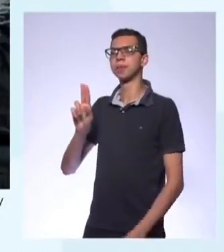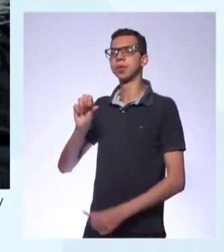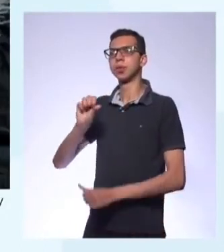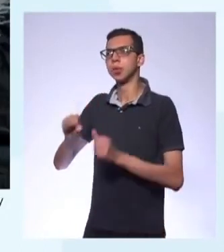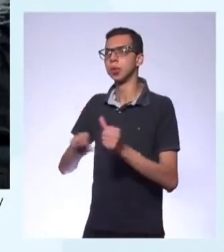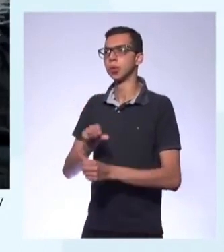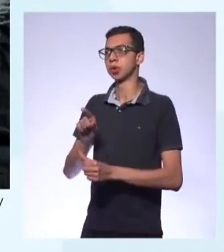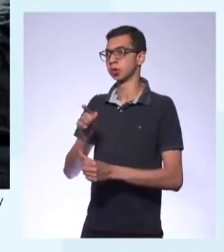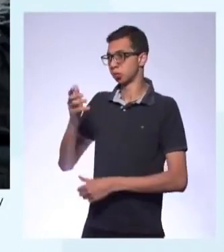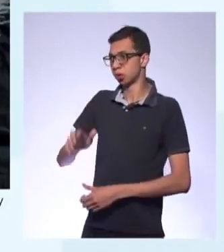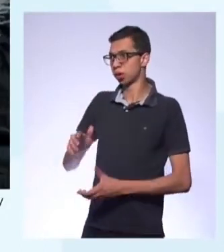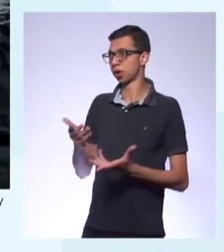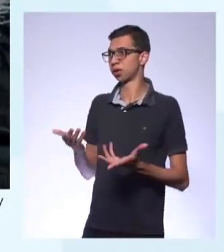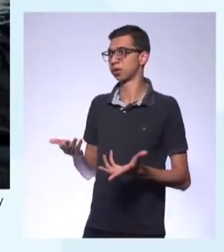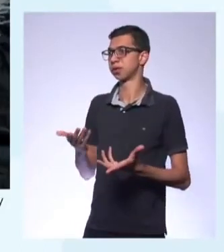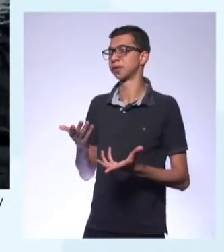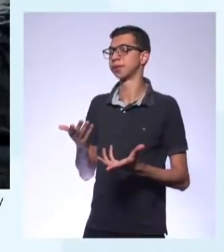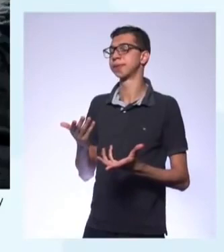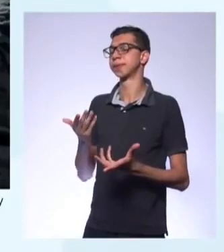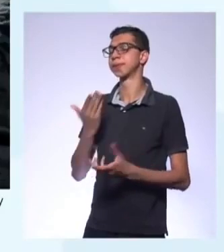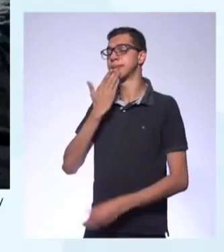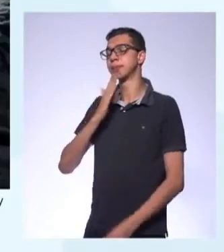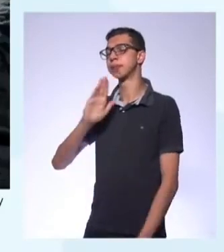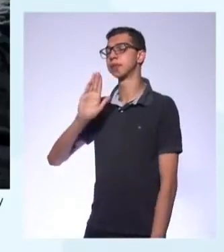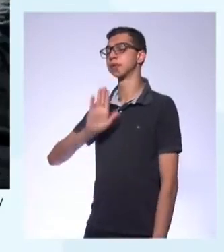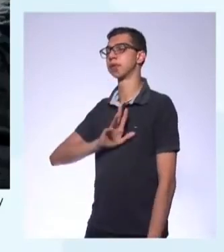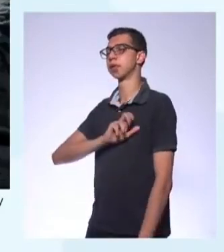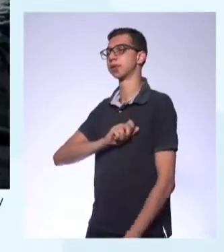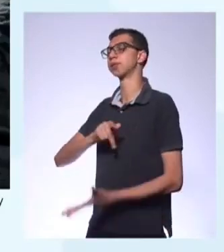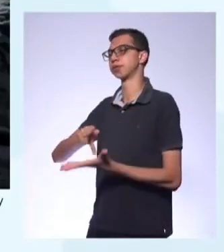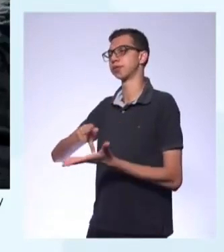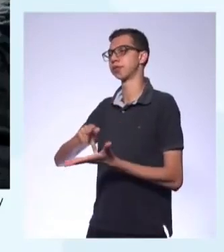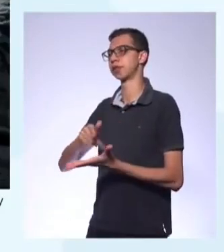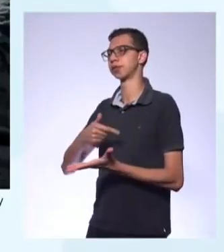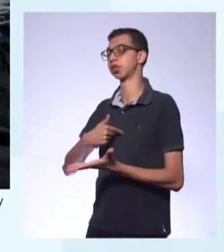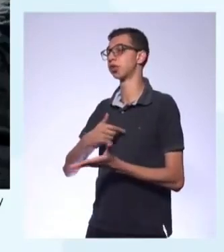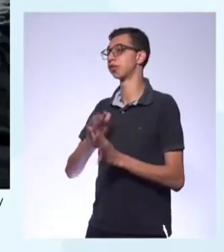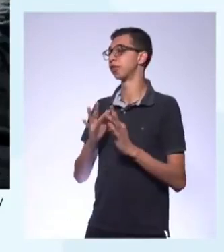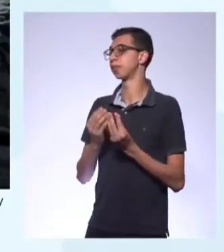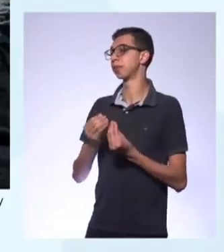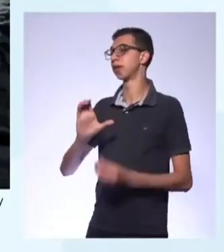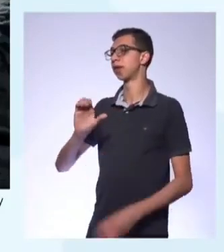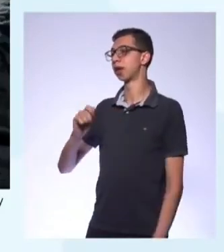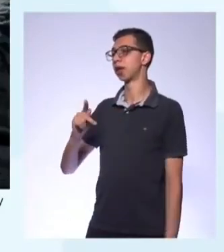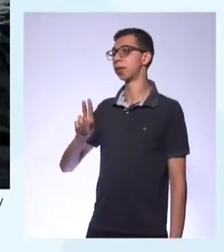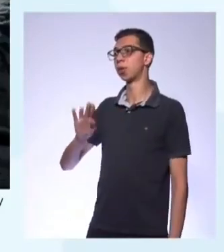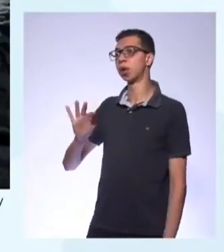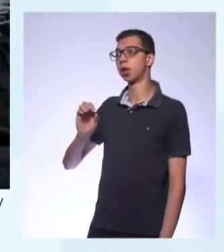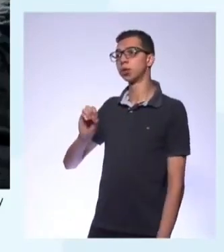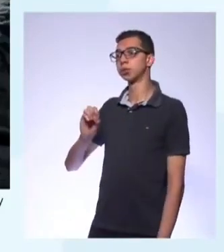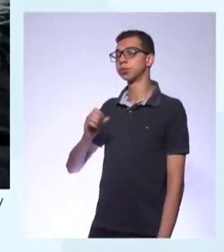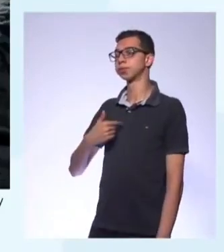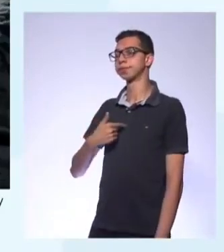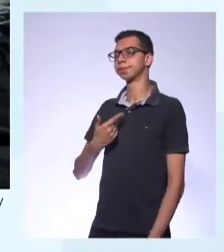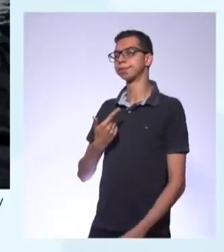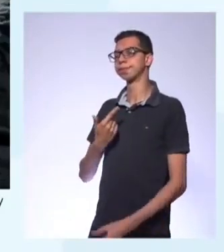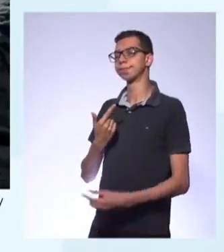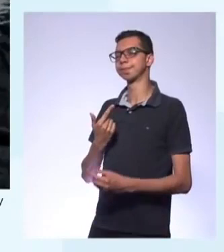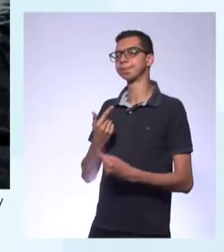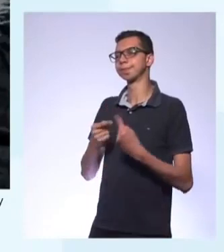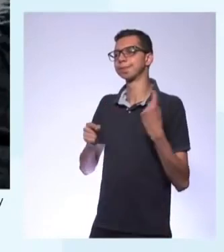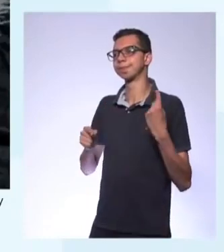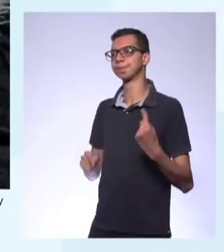quiser, basta me jurar amor e deixarei de ser uma Capuleto. E como termina essa